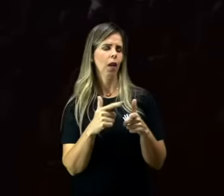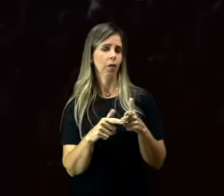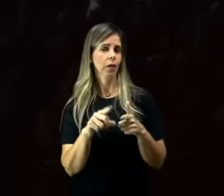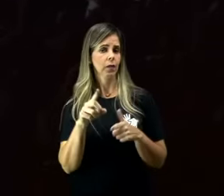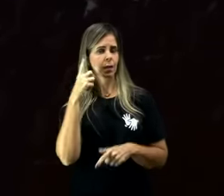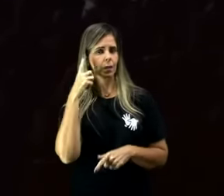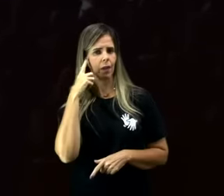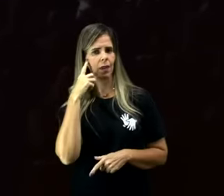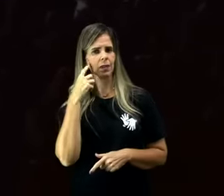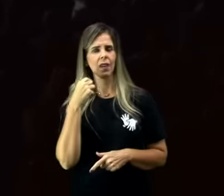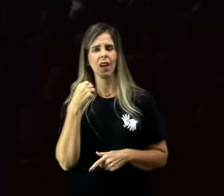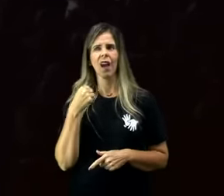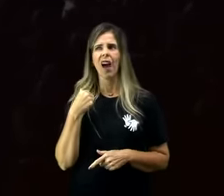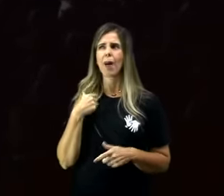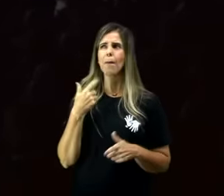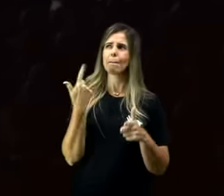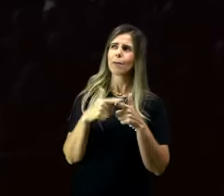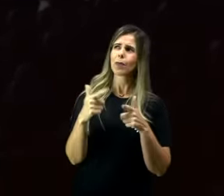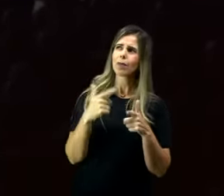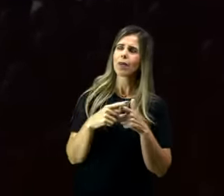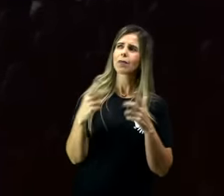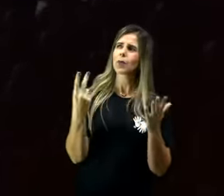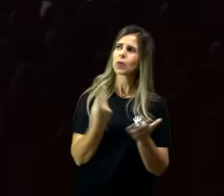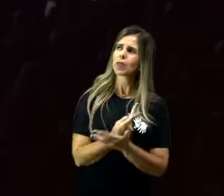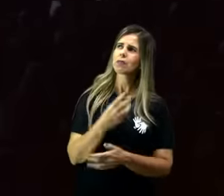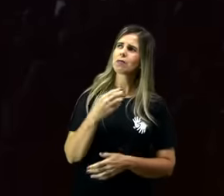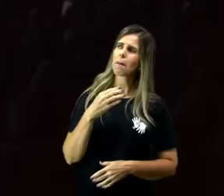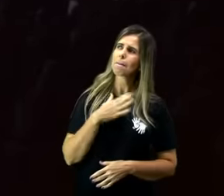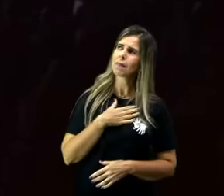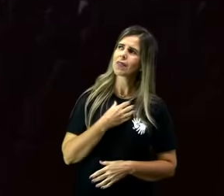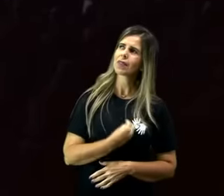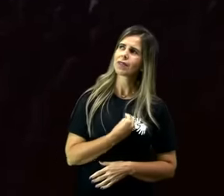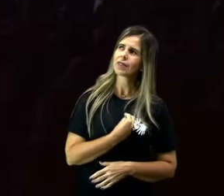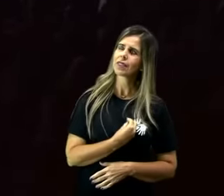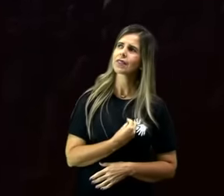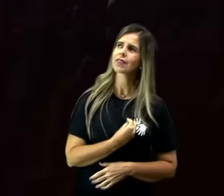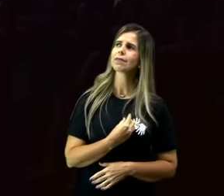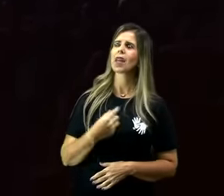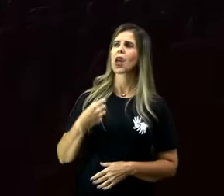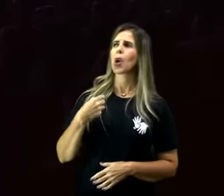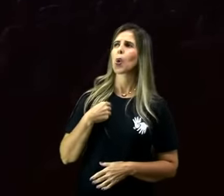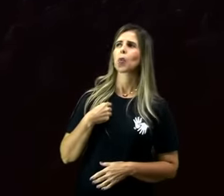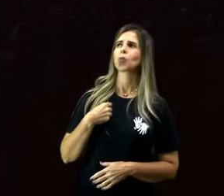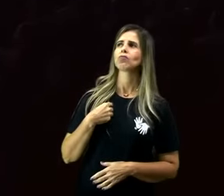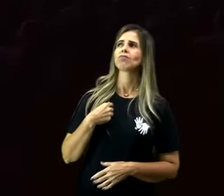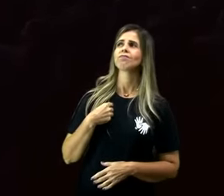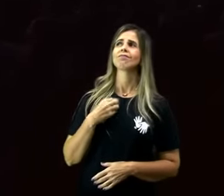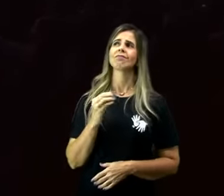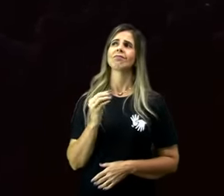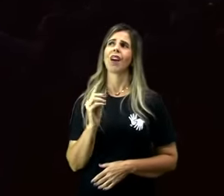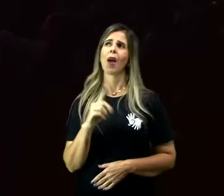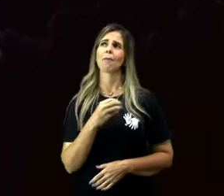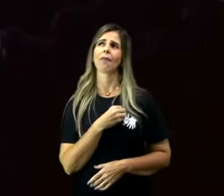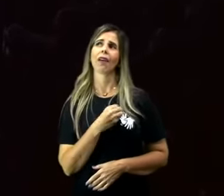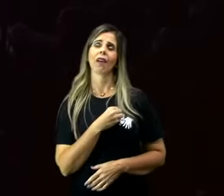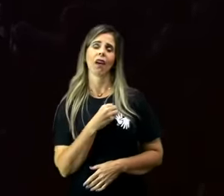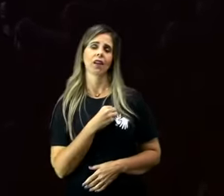Deus. Não. Pastor, eu acho que isso aí é porque está em pecado. Eu conheço a história